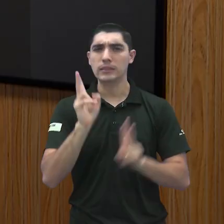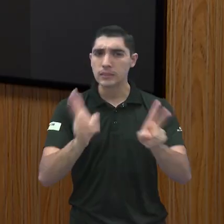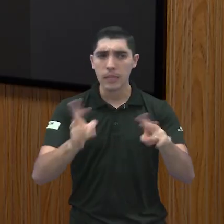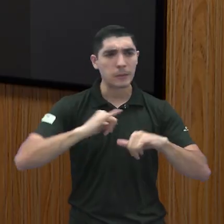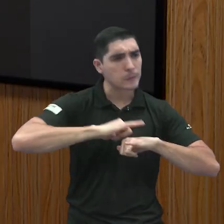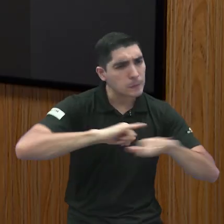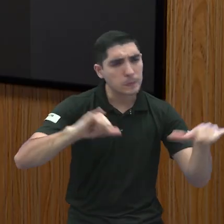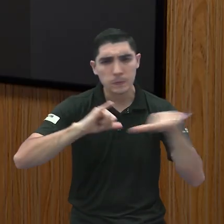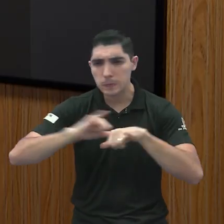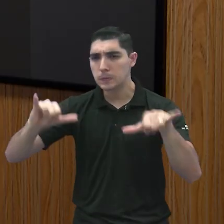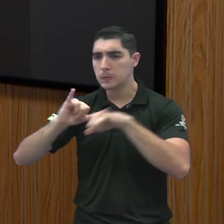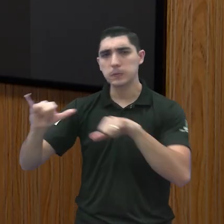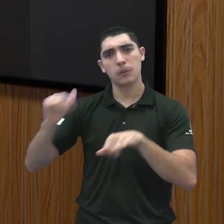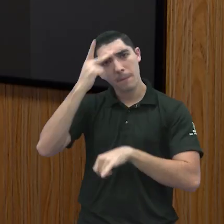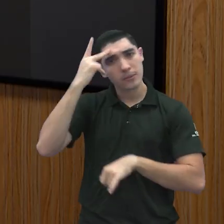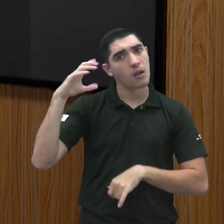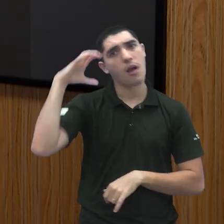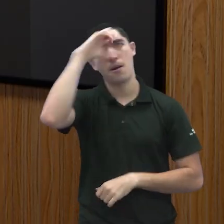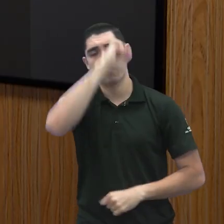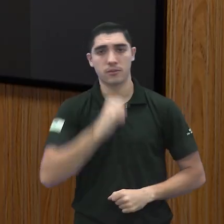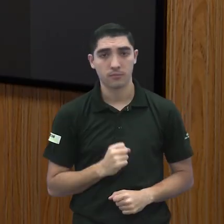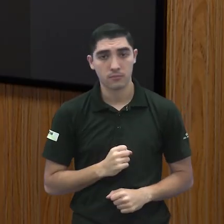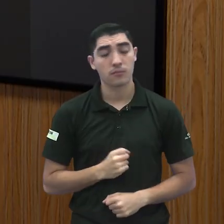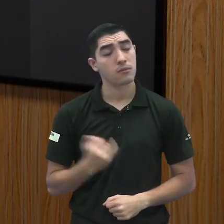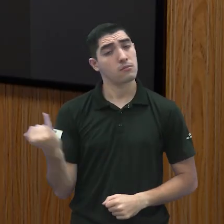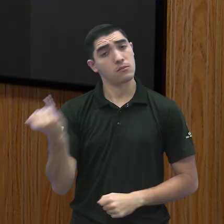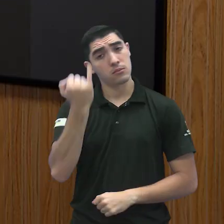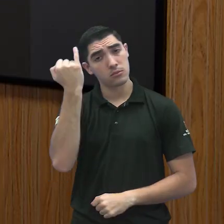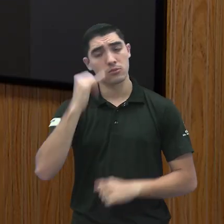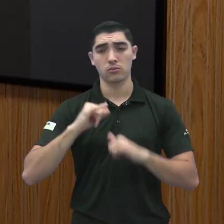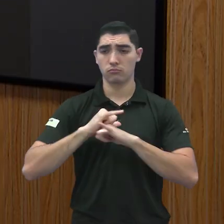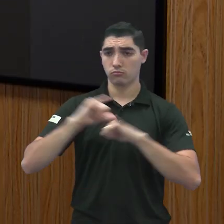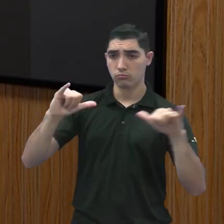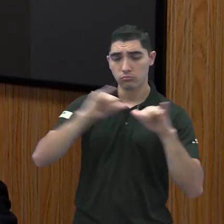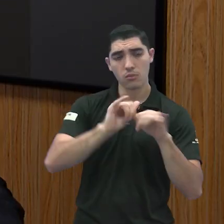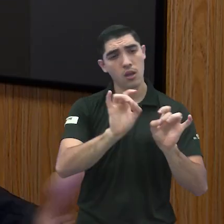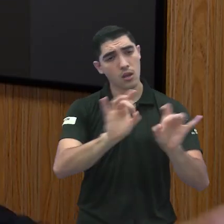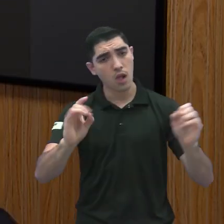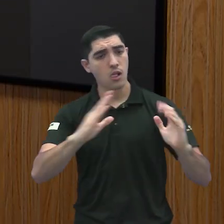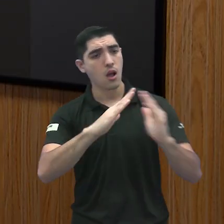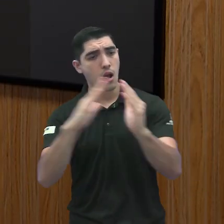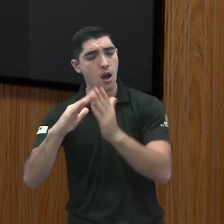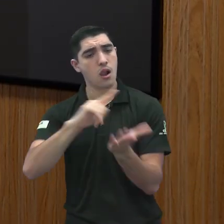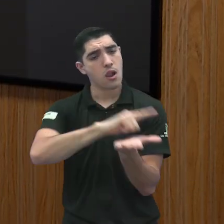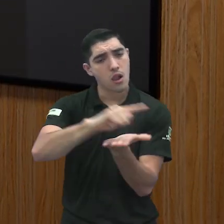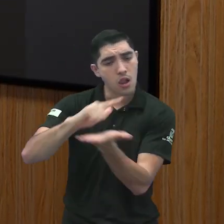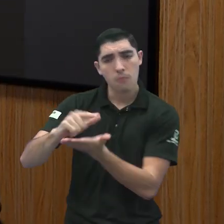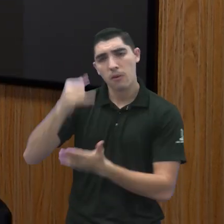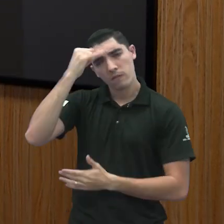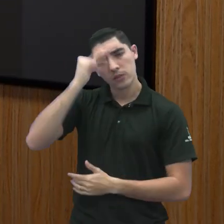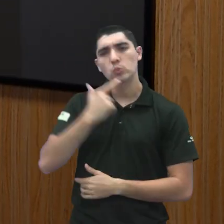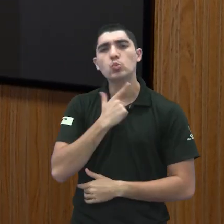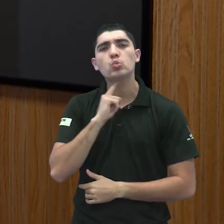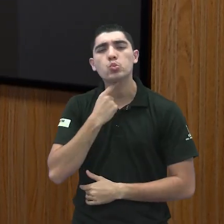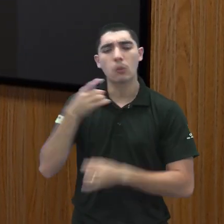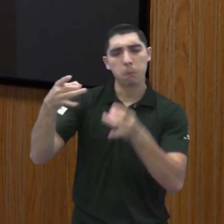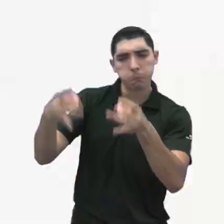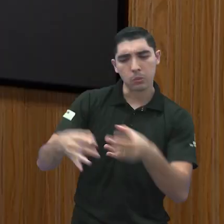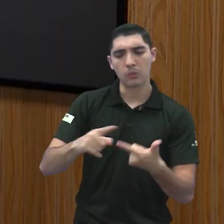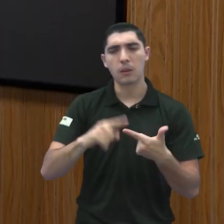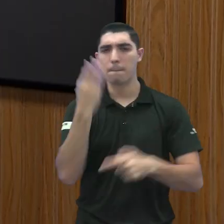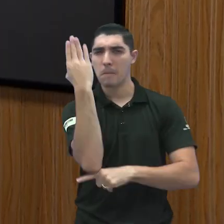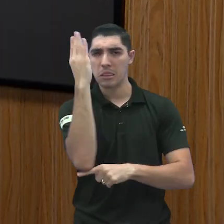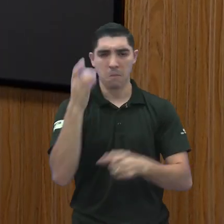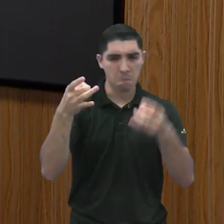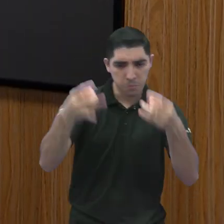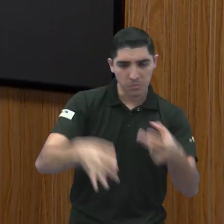educativas. Através de divulgação, cada um cuidar do seu quintal, não deixar entulho, não deixar madeiras que atraem o bicho por conta de barata, Por